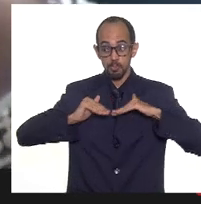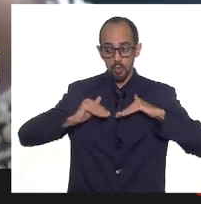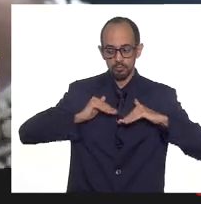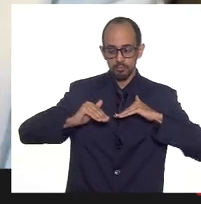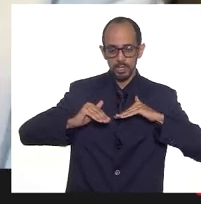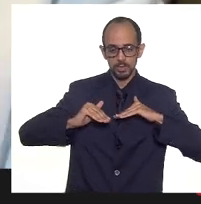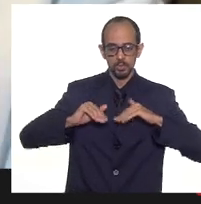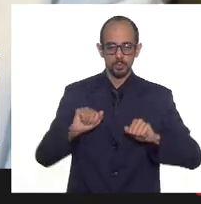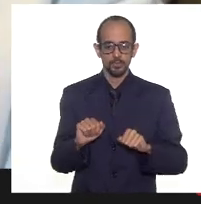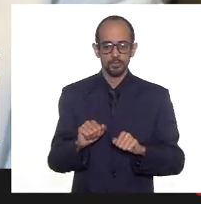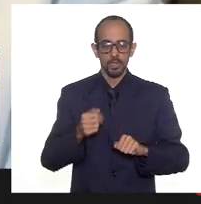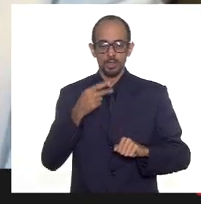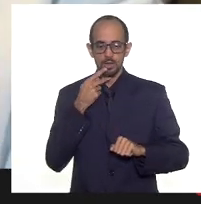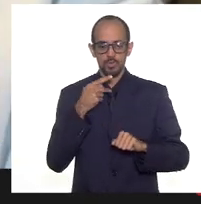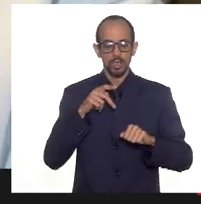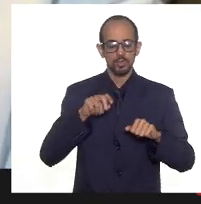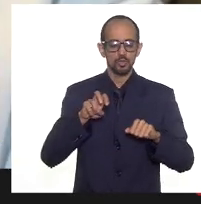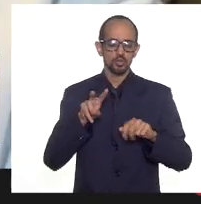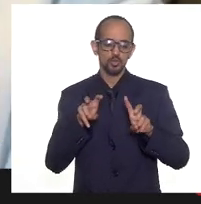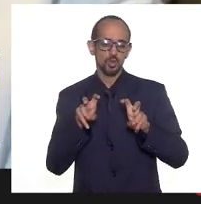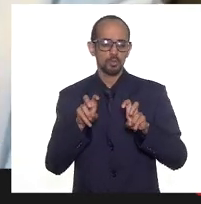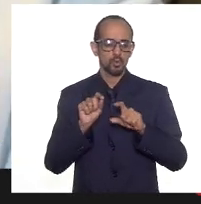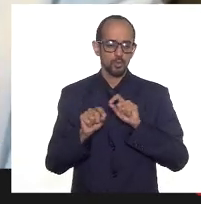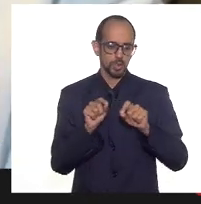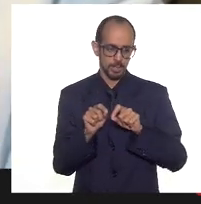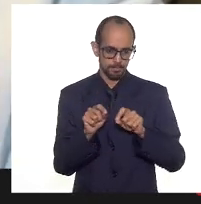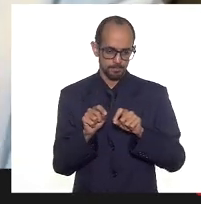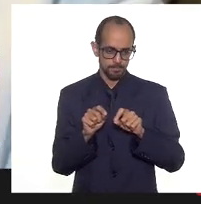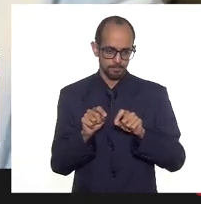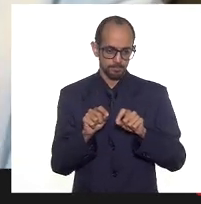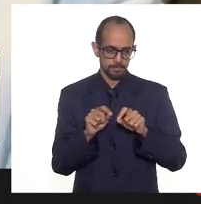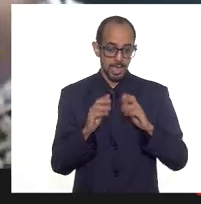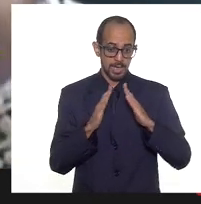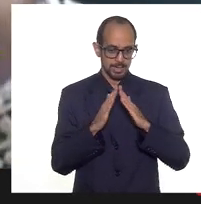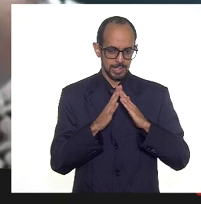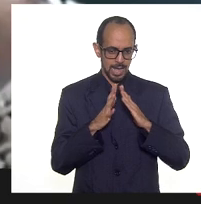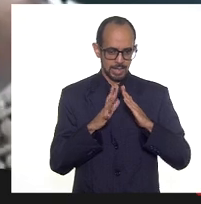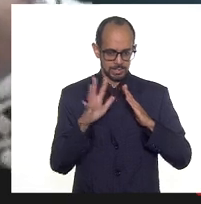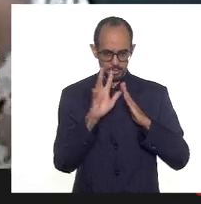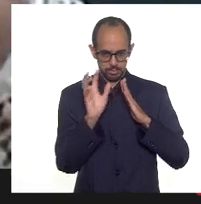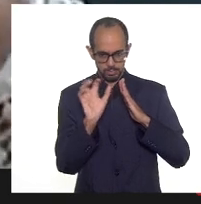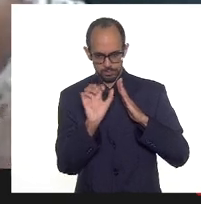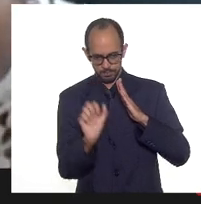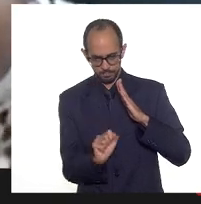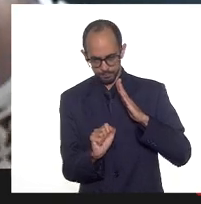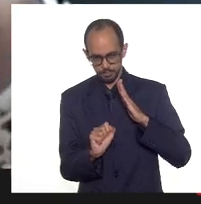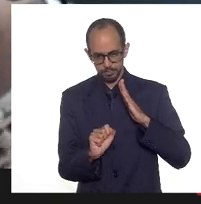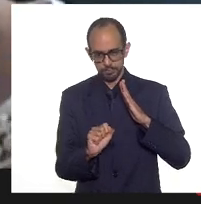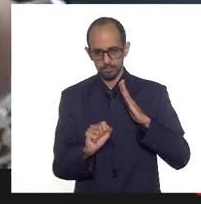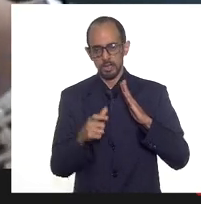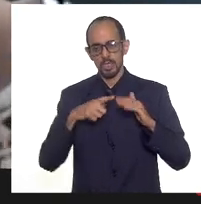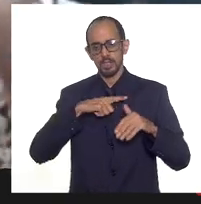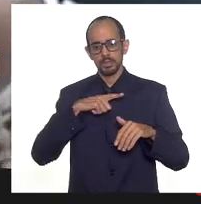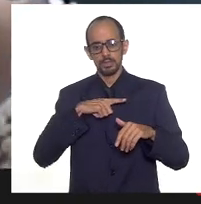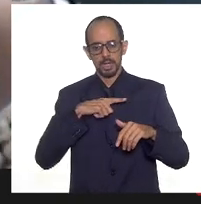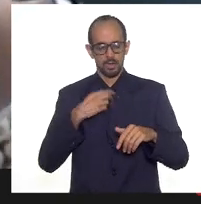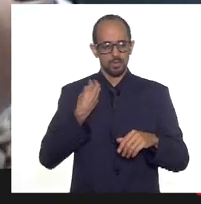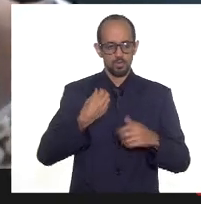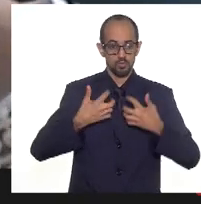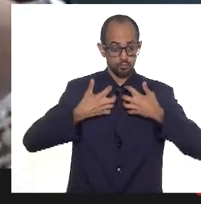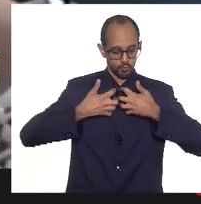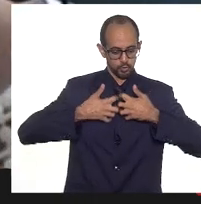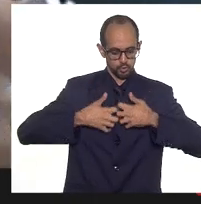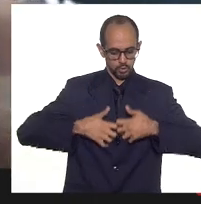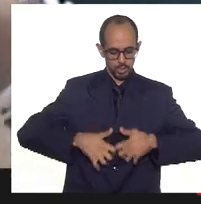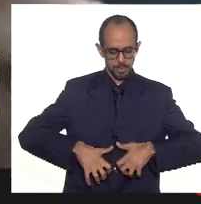referindo a determinada situação. Os terreiros, né, eles funcionam num certo sentido, né, com todo respeito